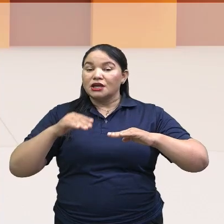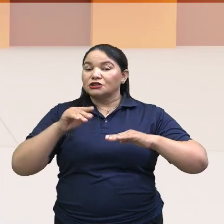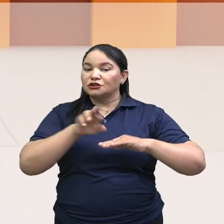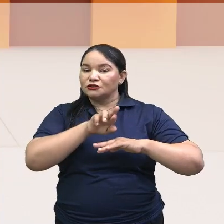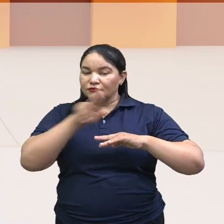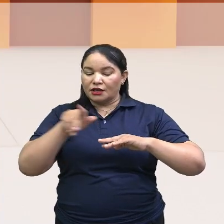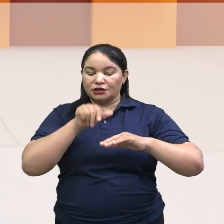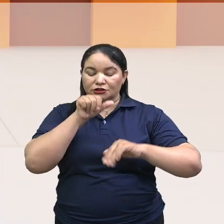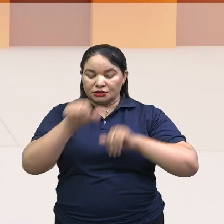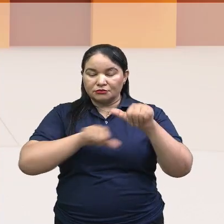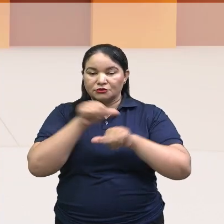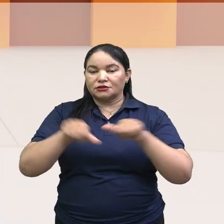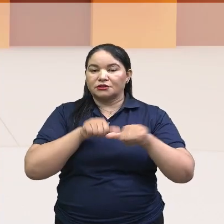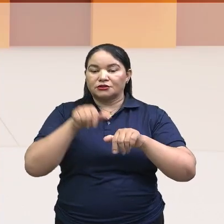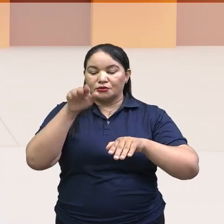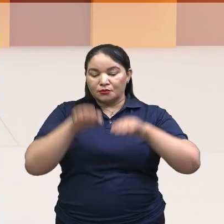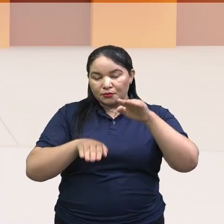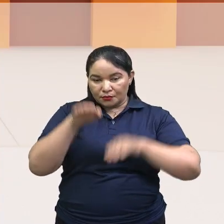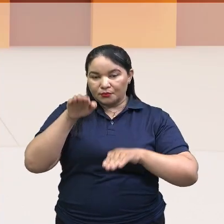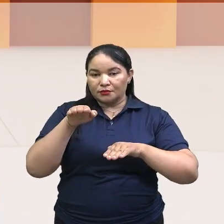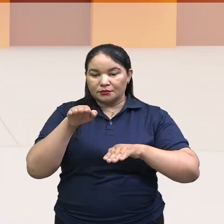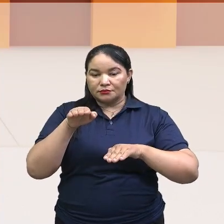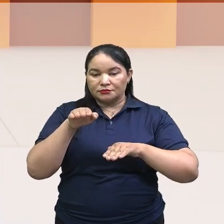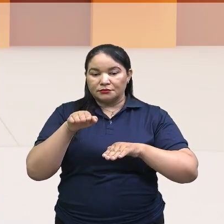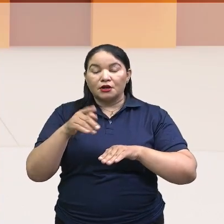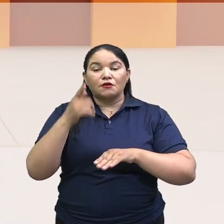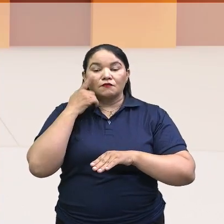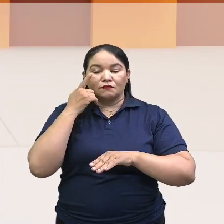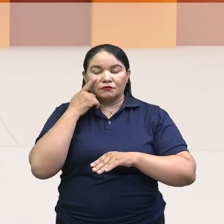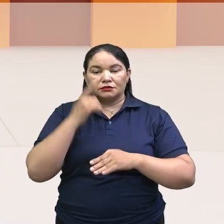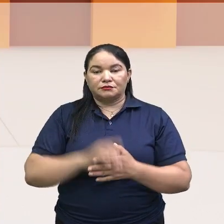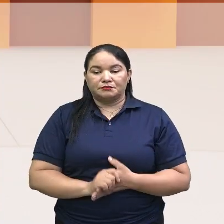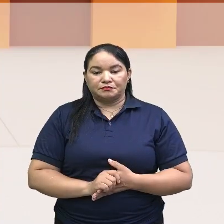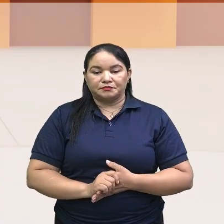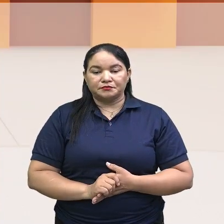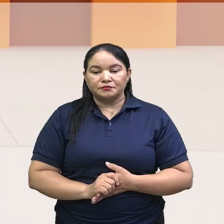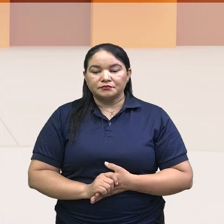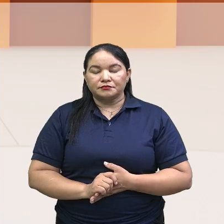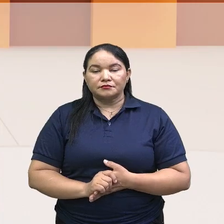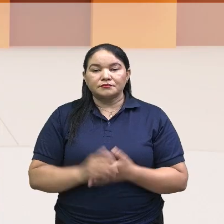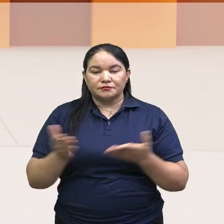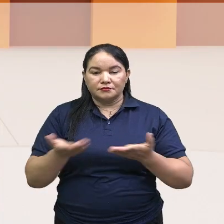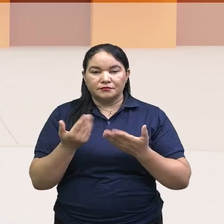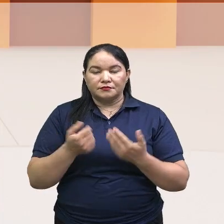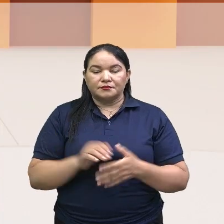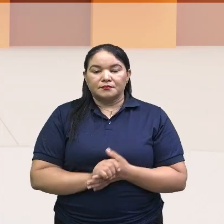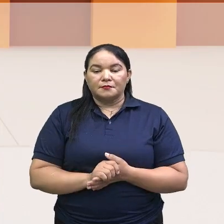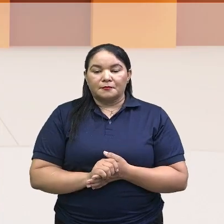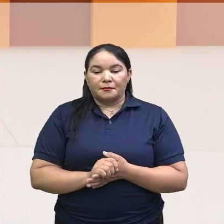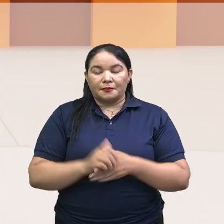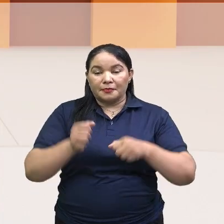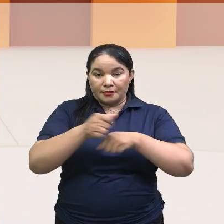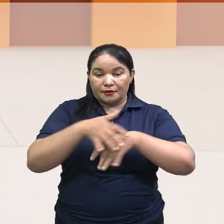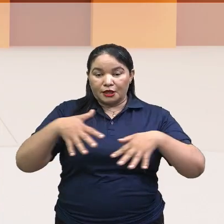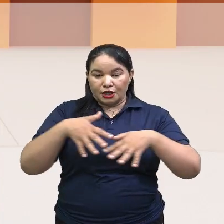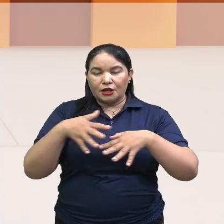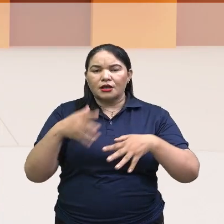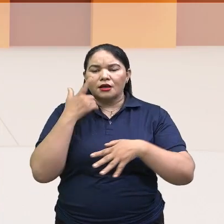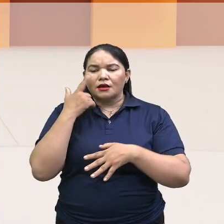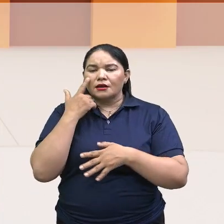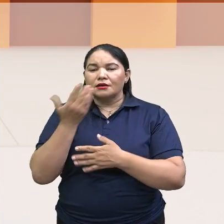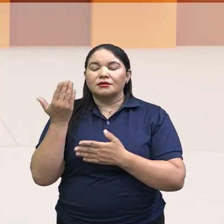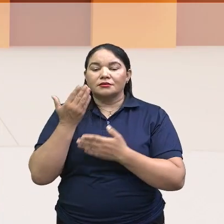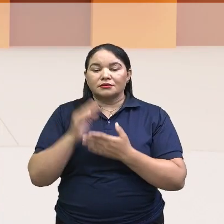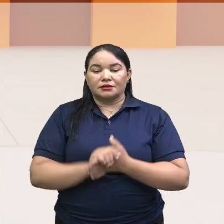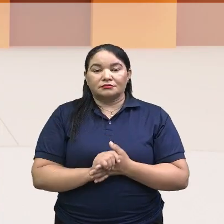que é a desigualdade, certo? Muito bem, então veja como está aqui no nosso esquema, né? Estão aí imbricadas, né, a